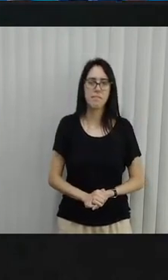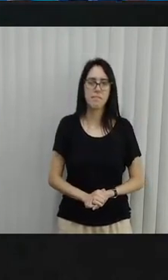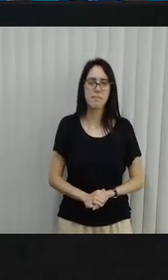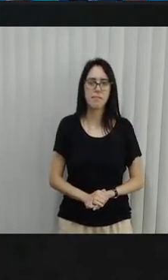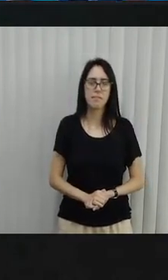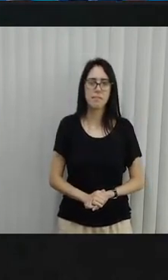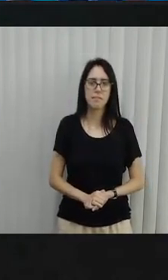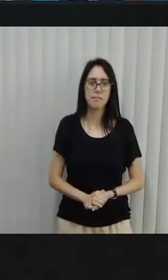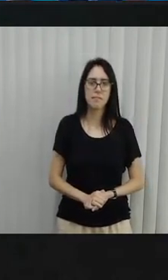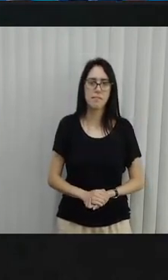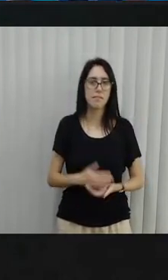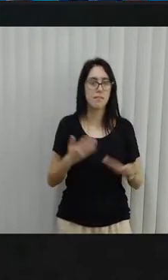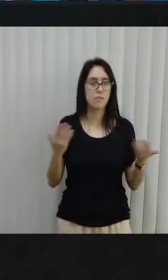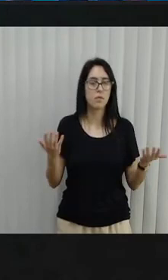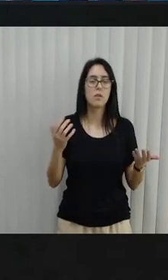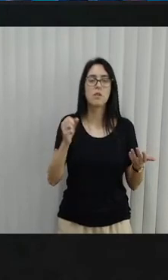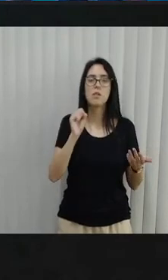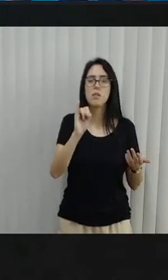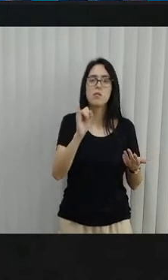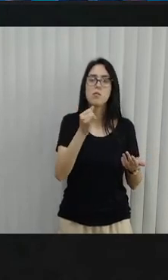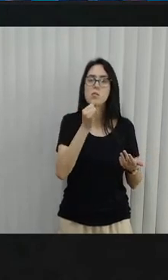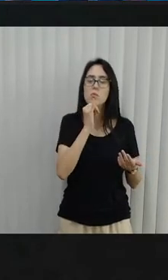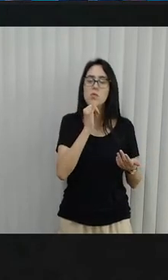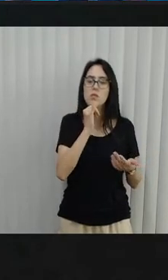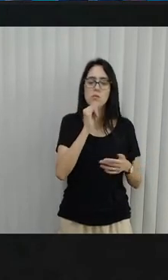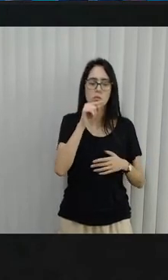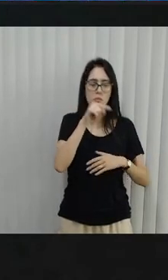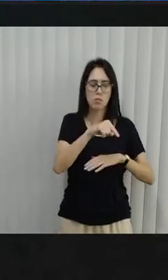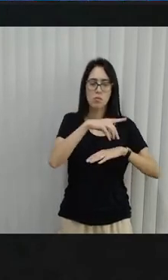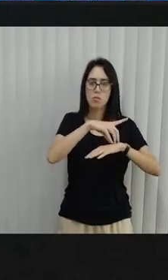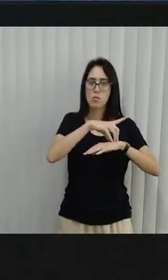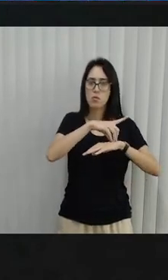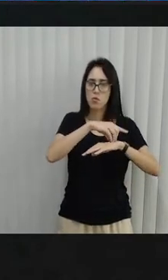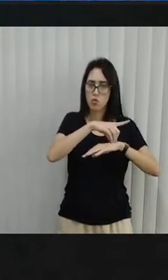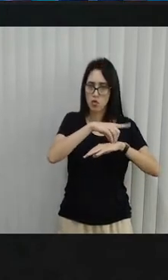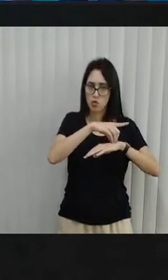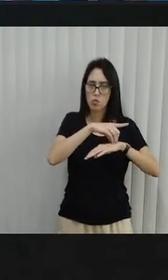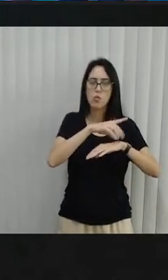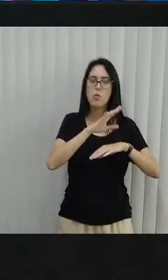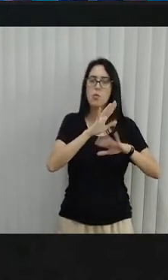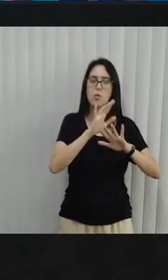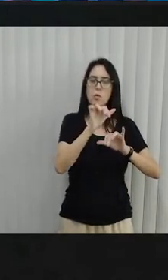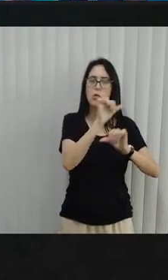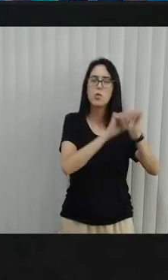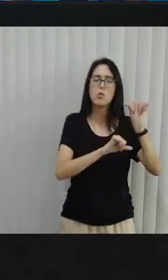da gente, ao invés de colocar um Dino, a gente colocar um...